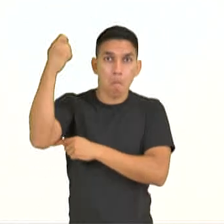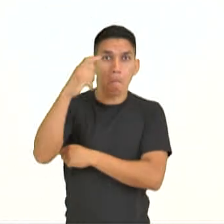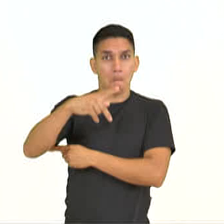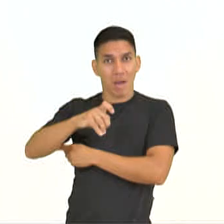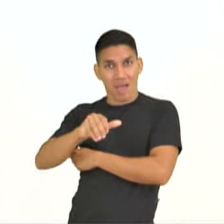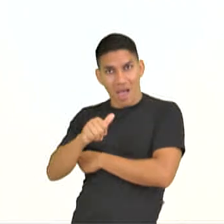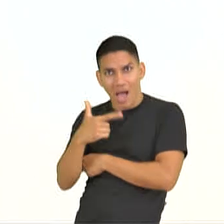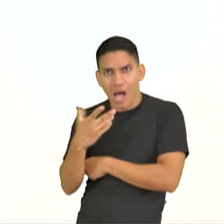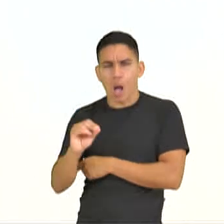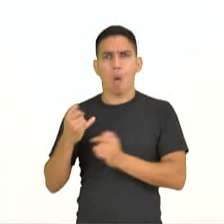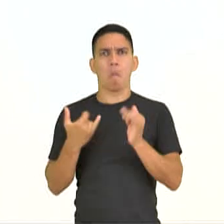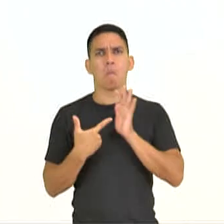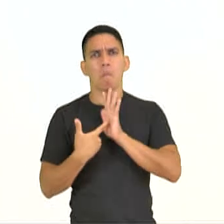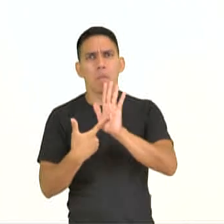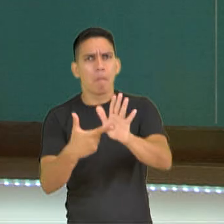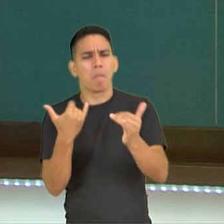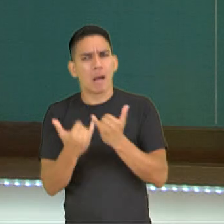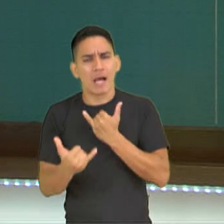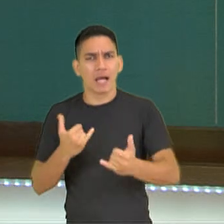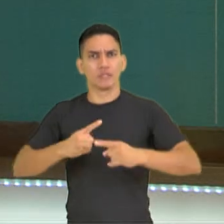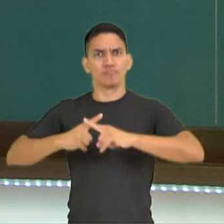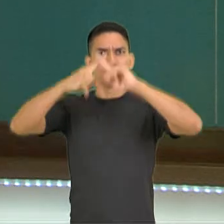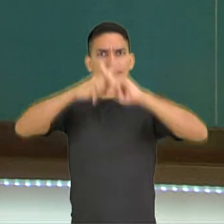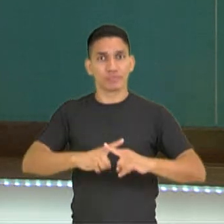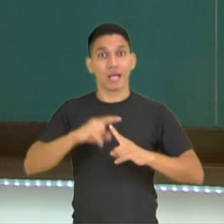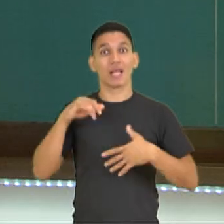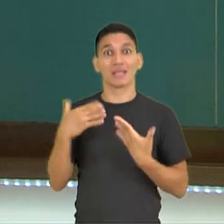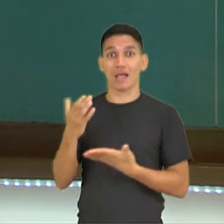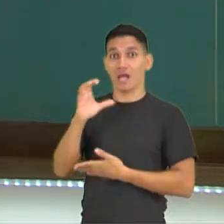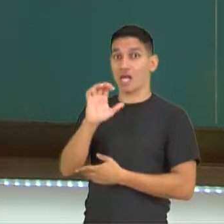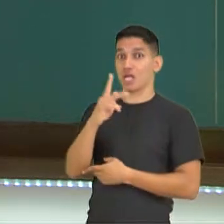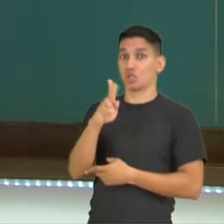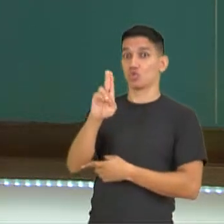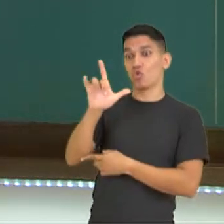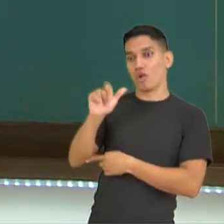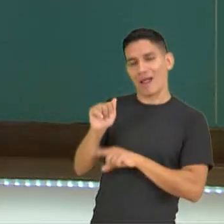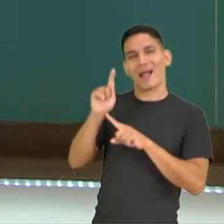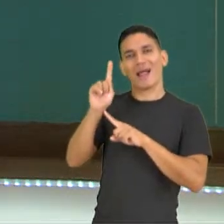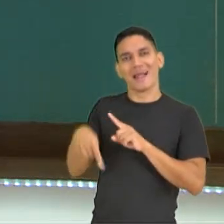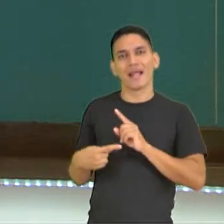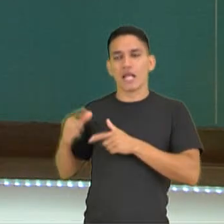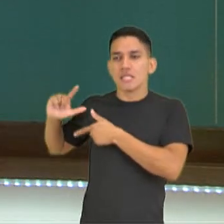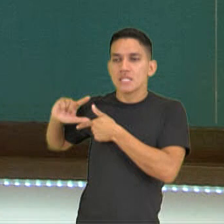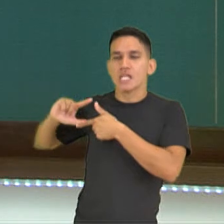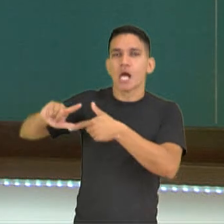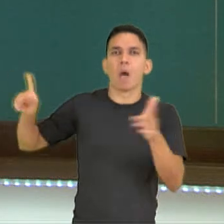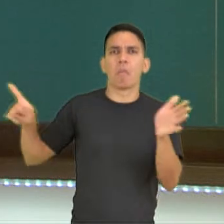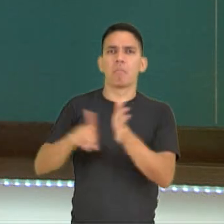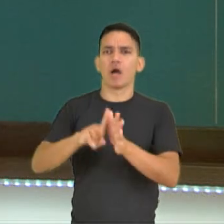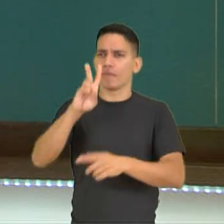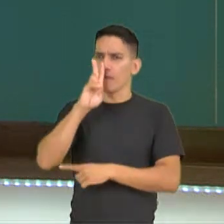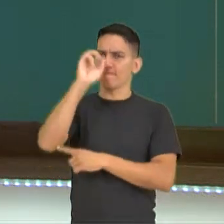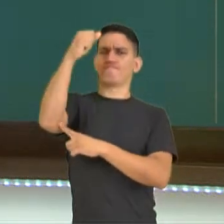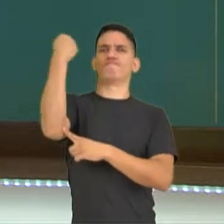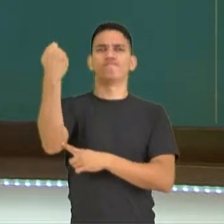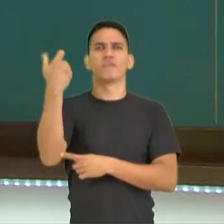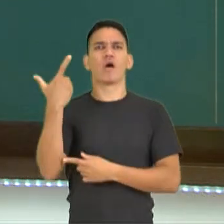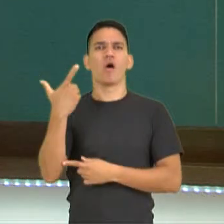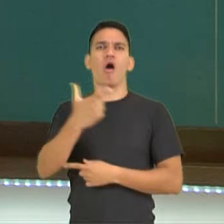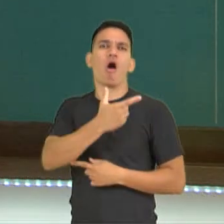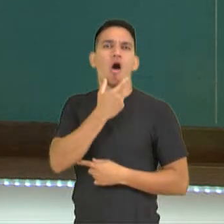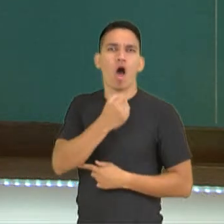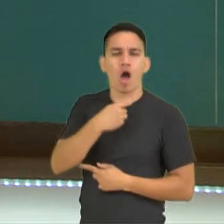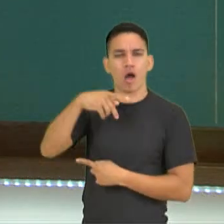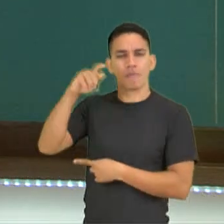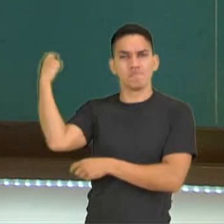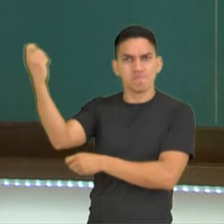de disputa. Gente, a chula, ela representa muito dessa tradição do macho, do peão, muitas vezes